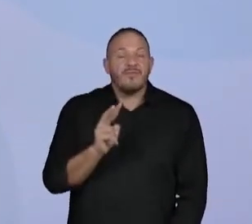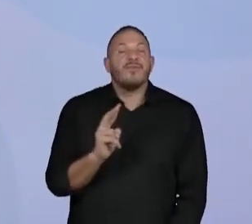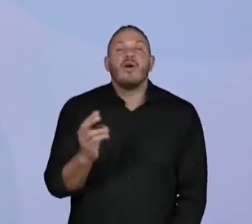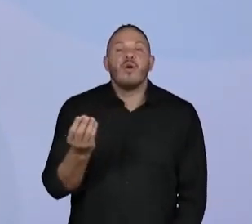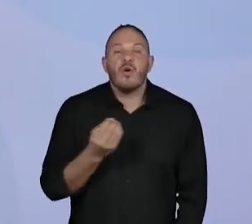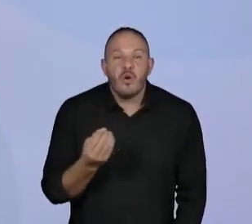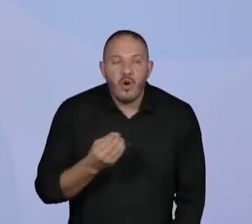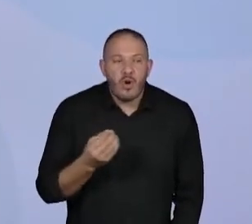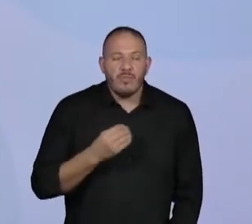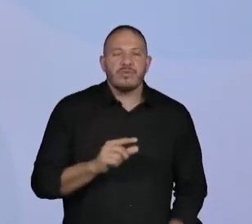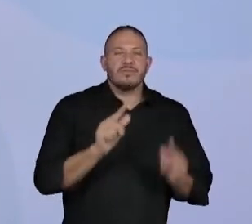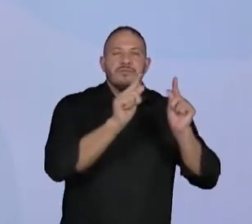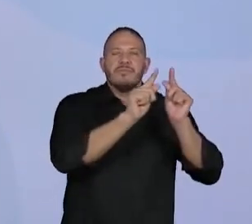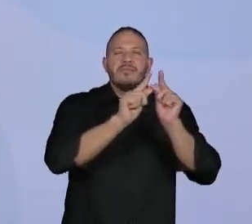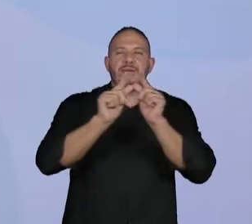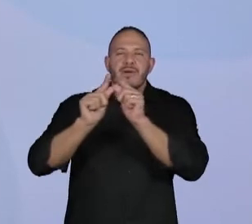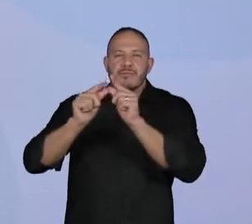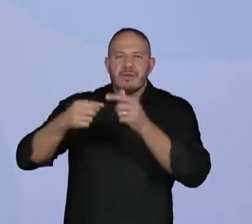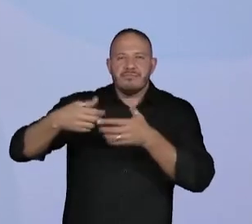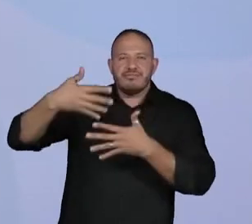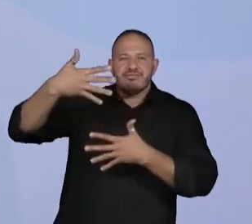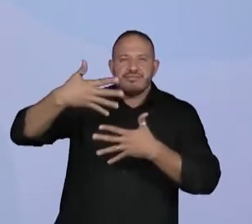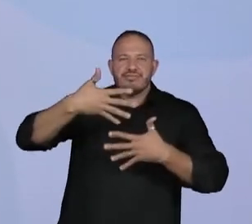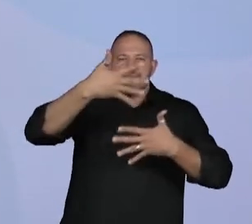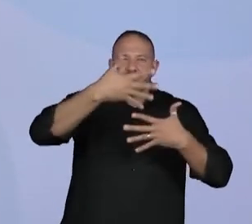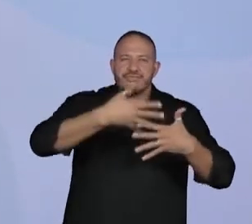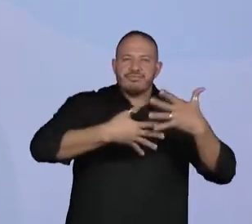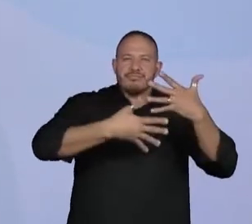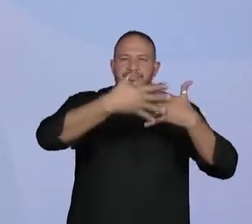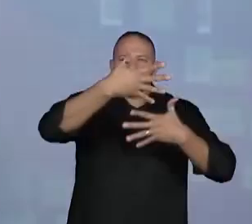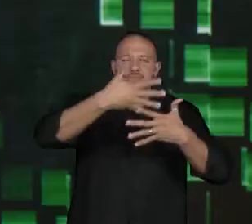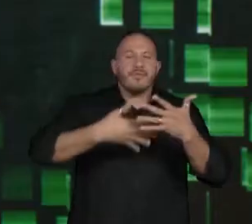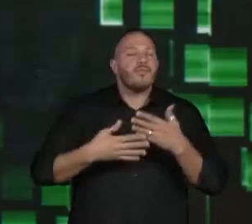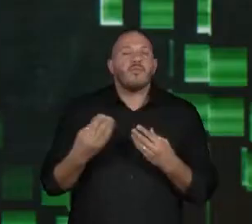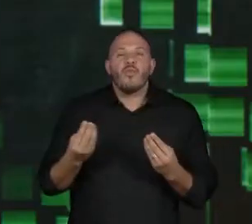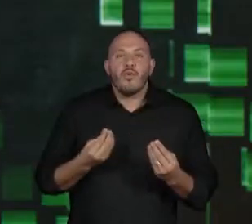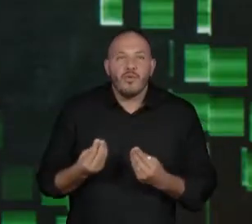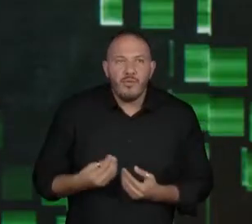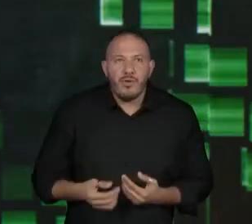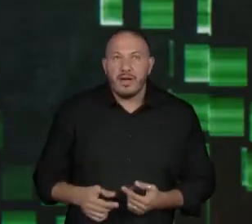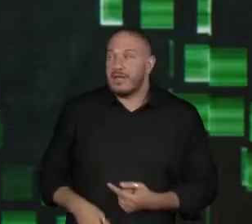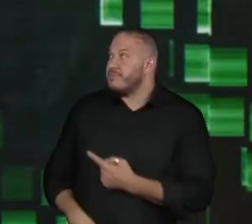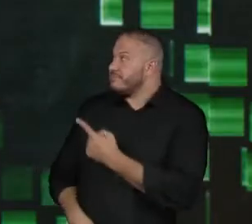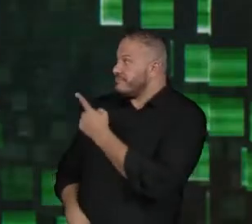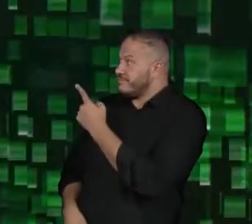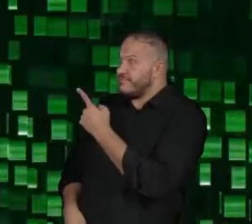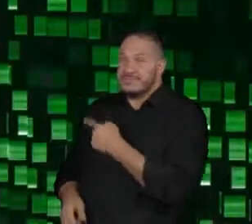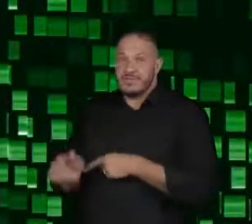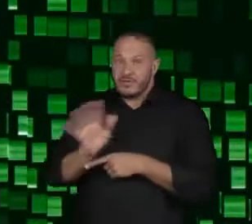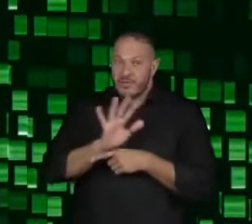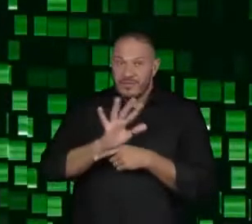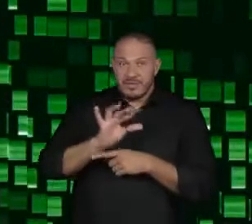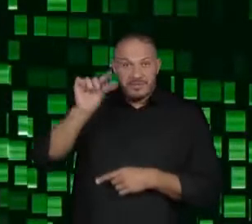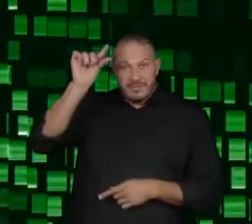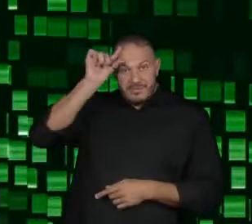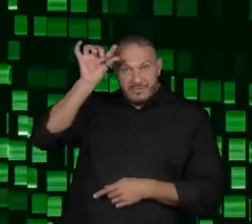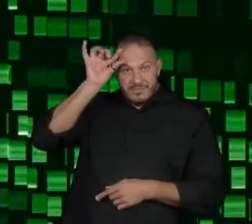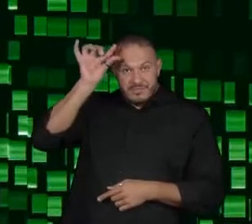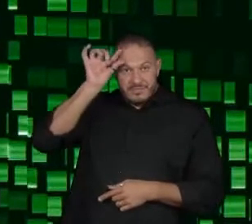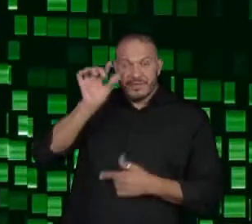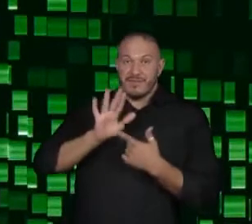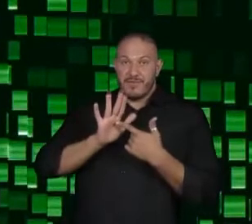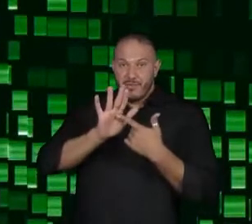os pixels funcionam, tá? Então eu trouxe aqui, olha só, um vídeo que o Oráculo vai mostrar aí pra